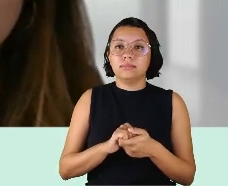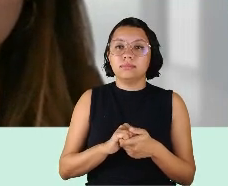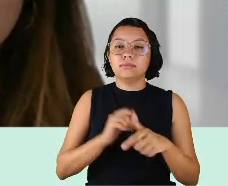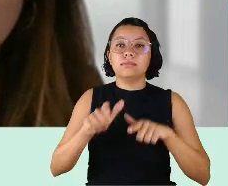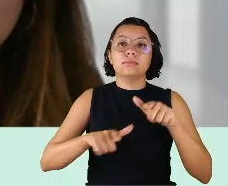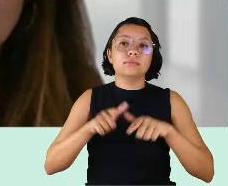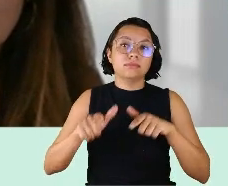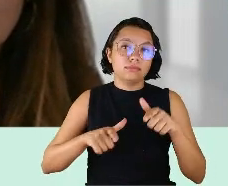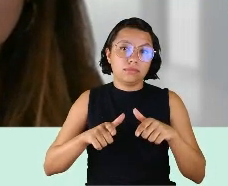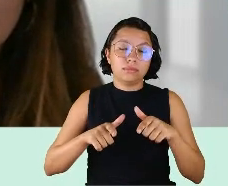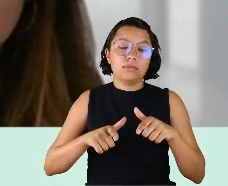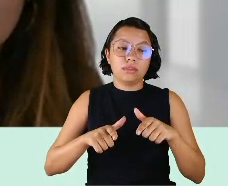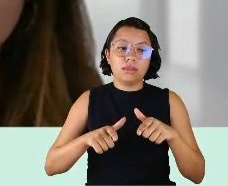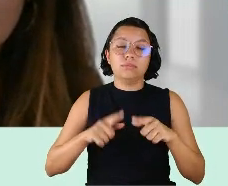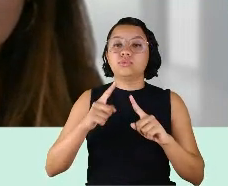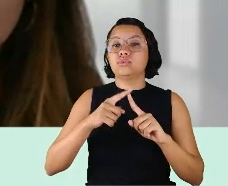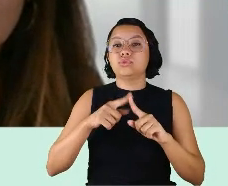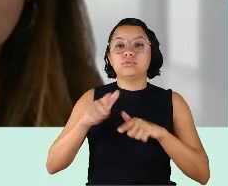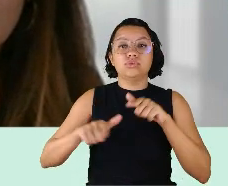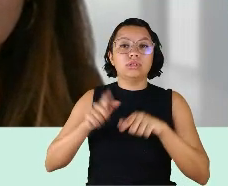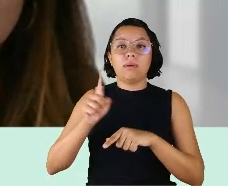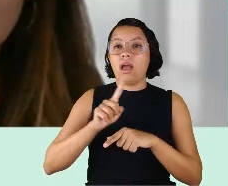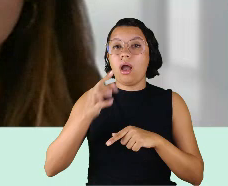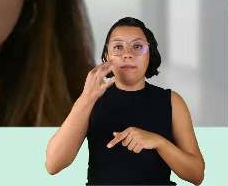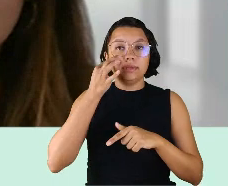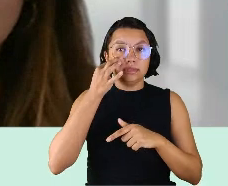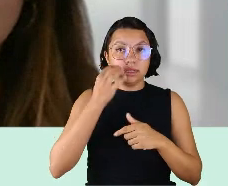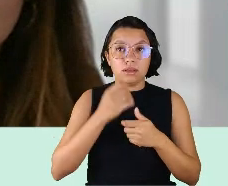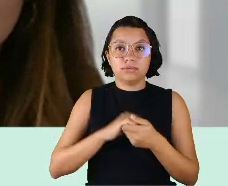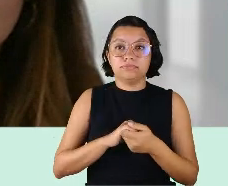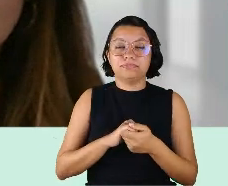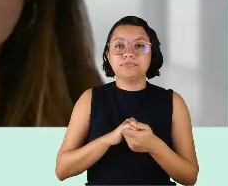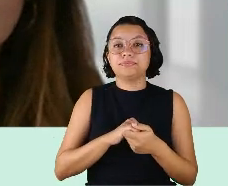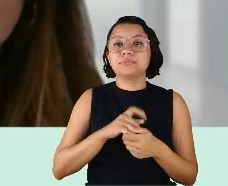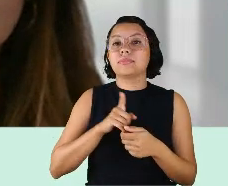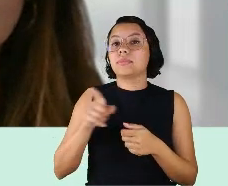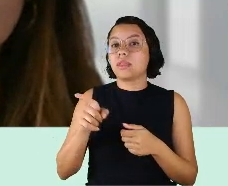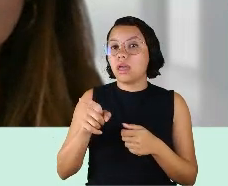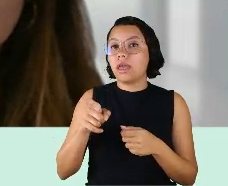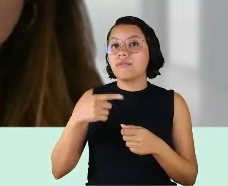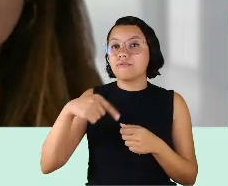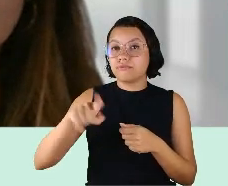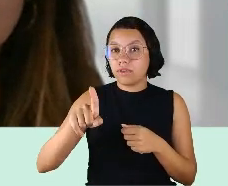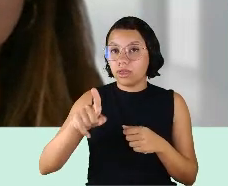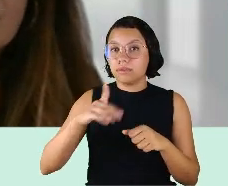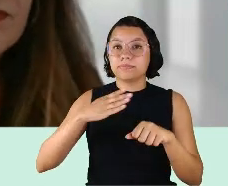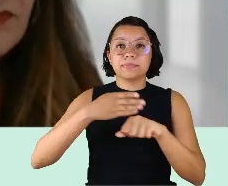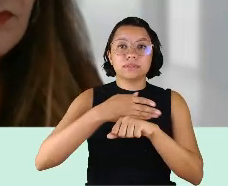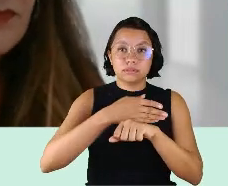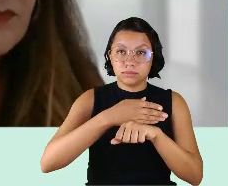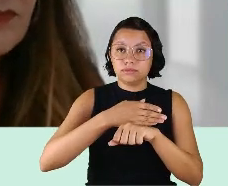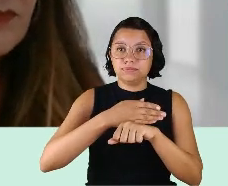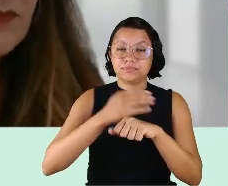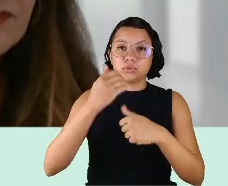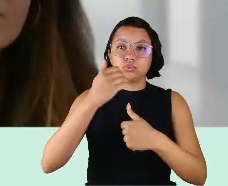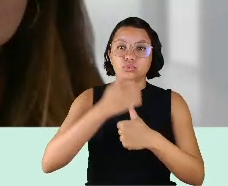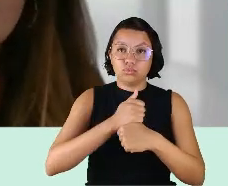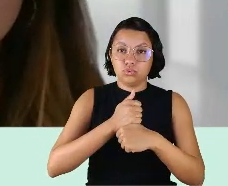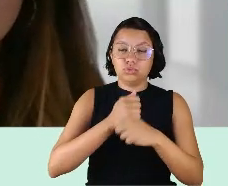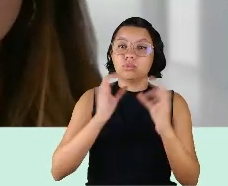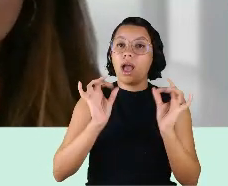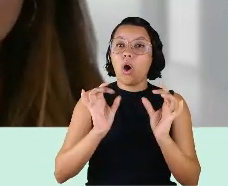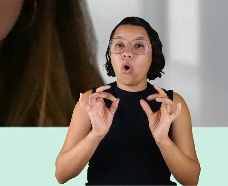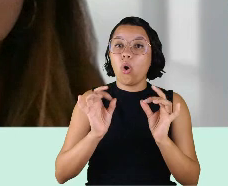No trabalho, estando no regime de trabalho não presencial, ele vai participar das